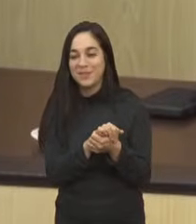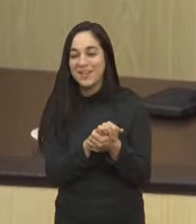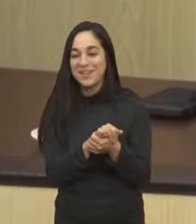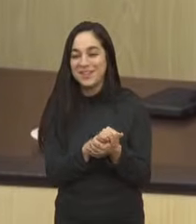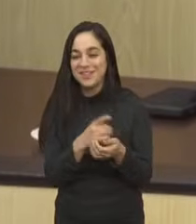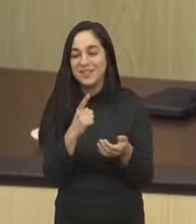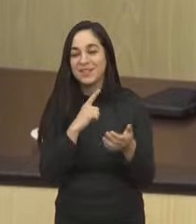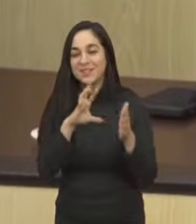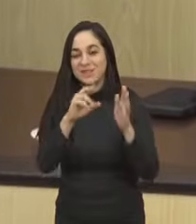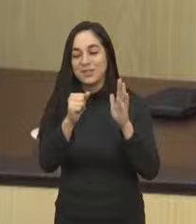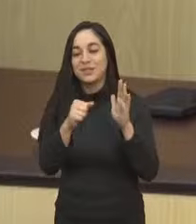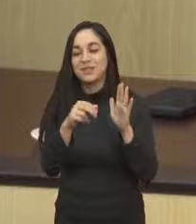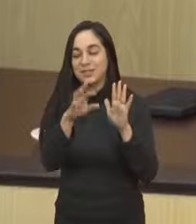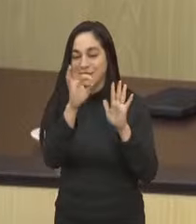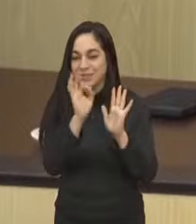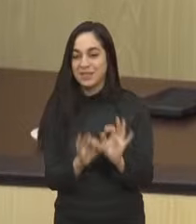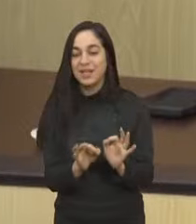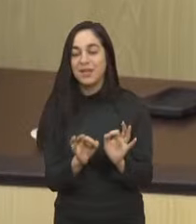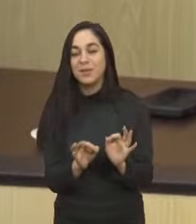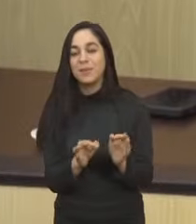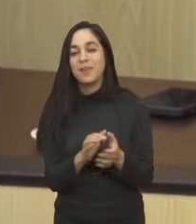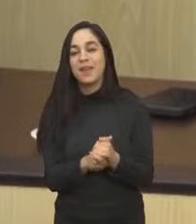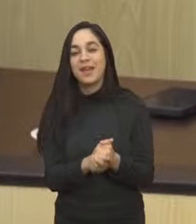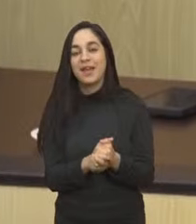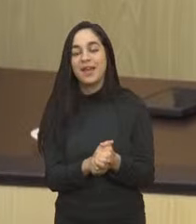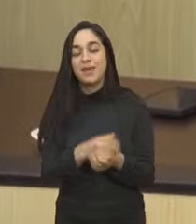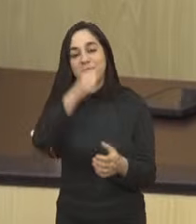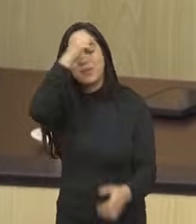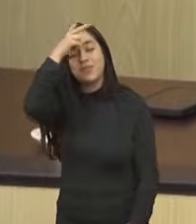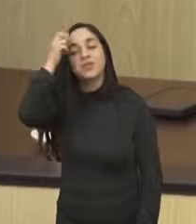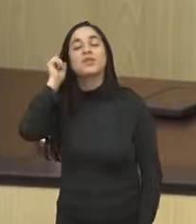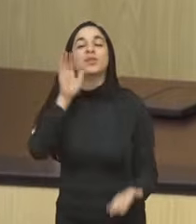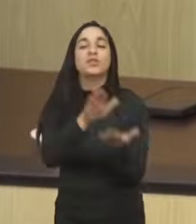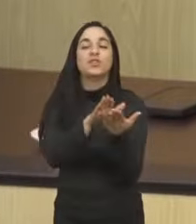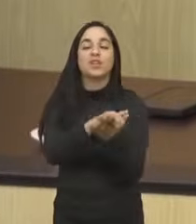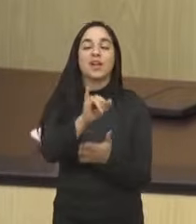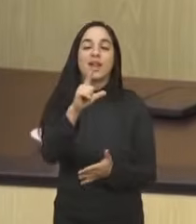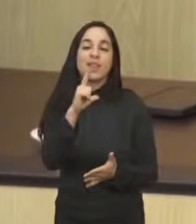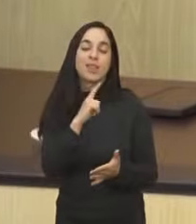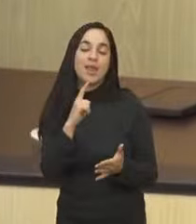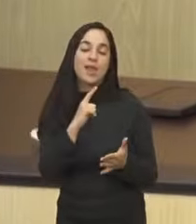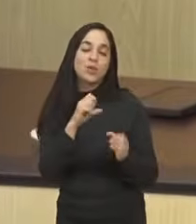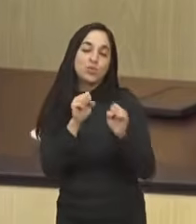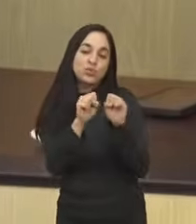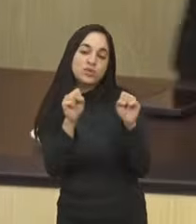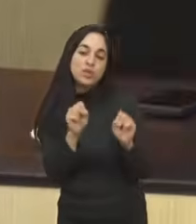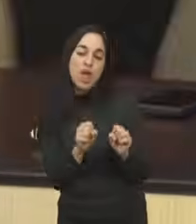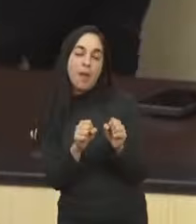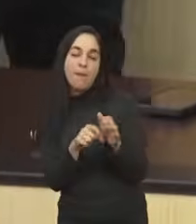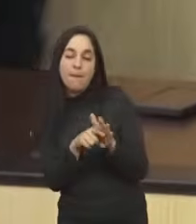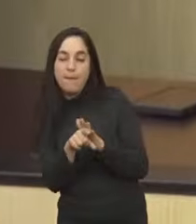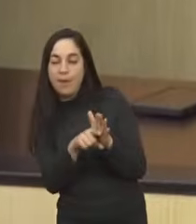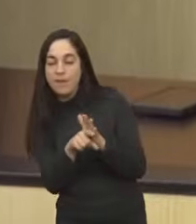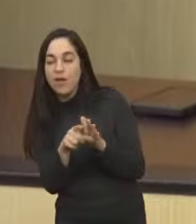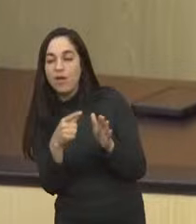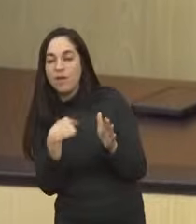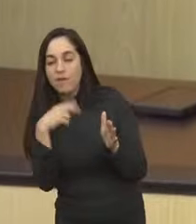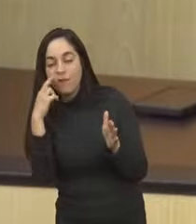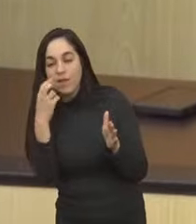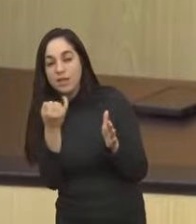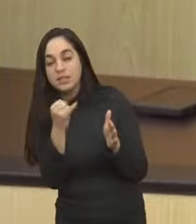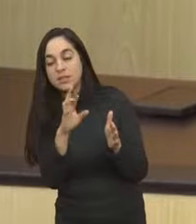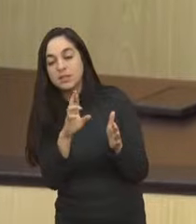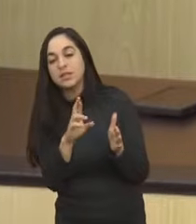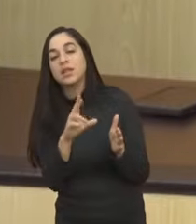cumprido? 5. A Prefeitura Municipal de Jacareí possui um sistema para rastrear o registro e registrar